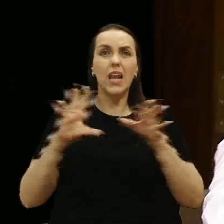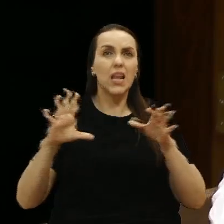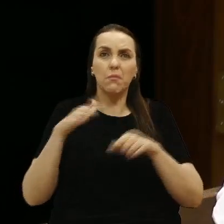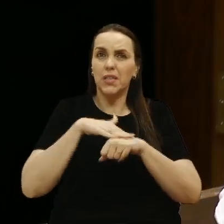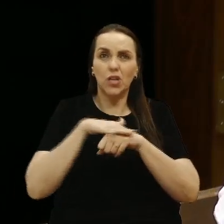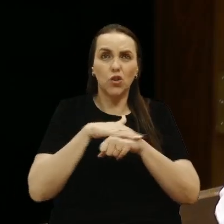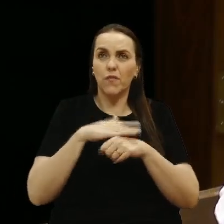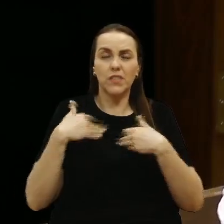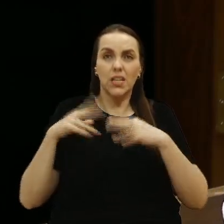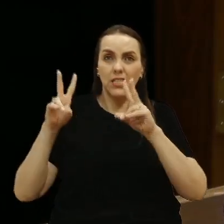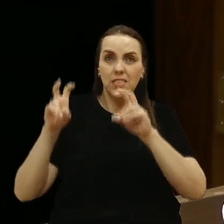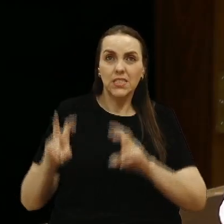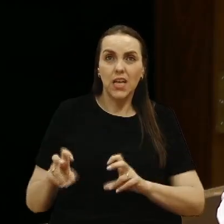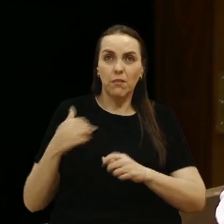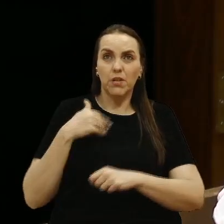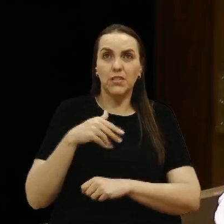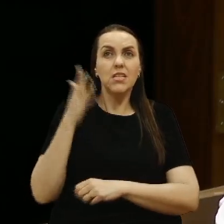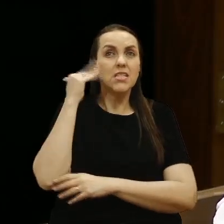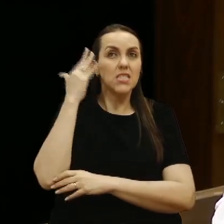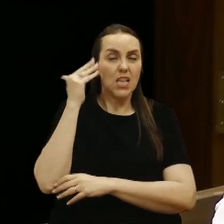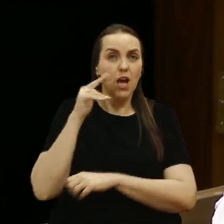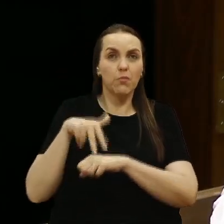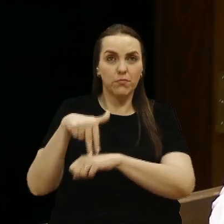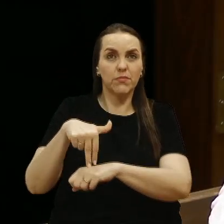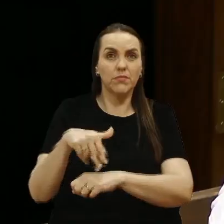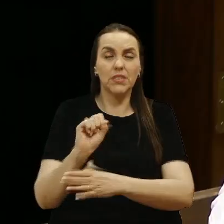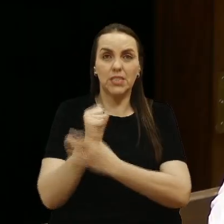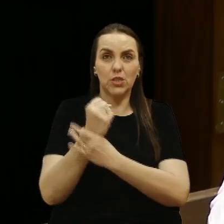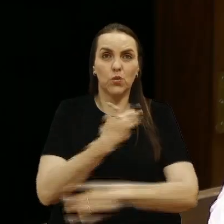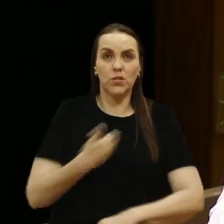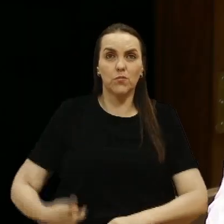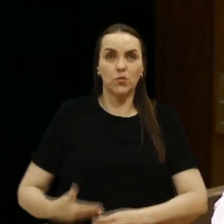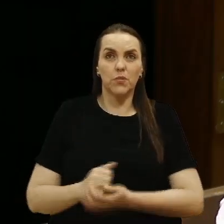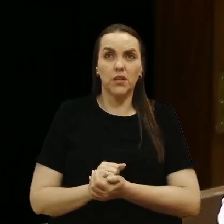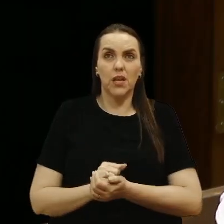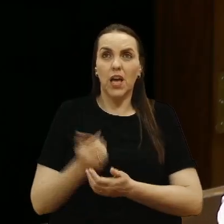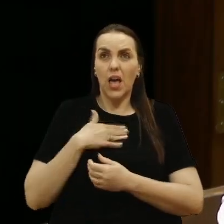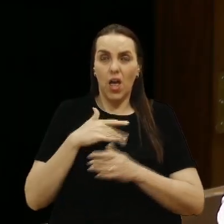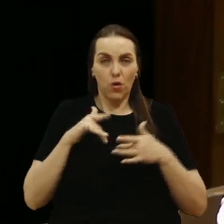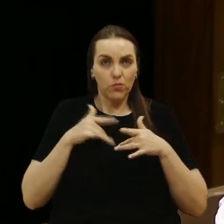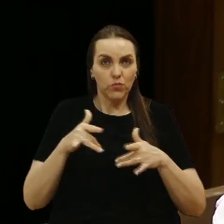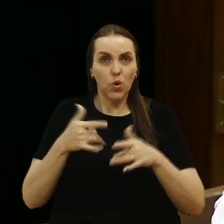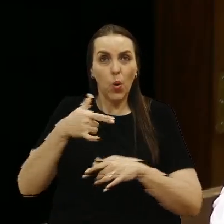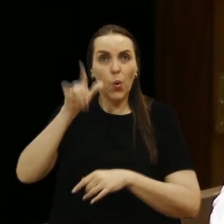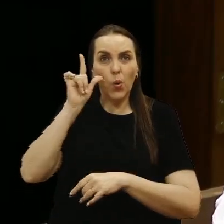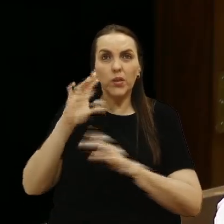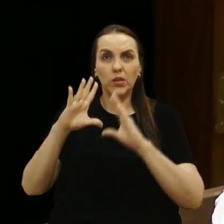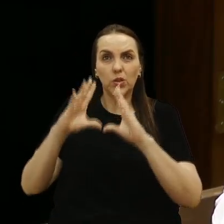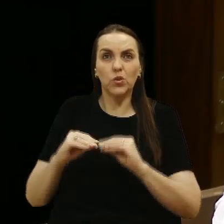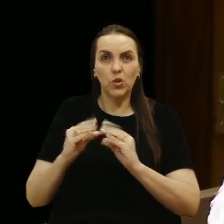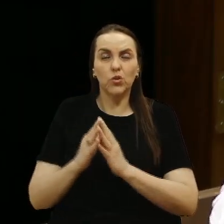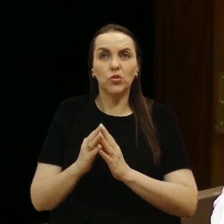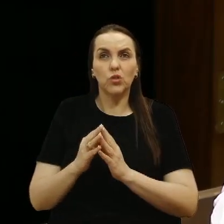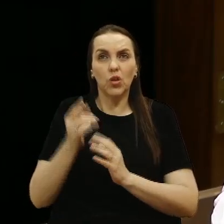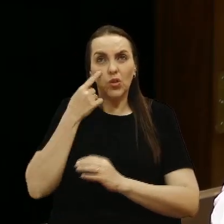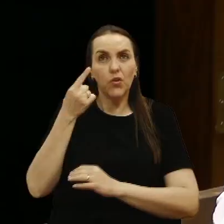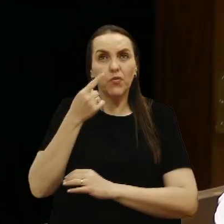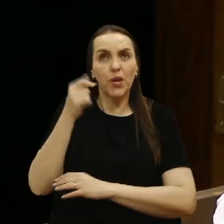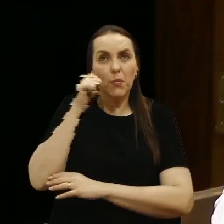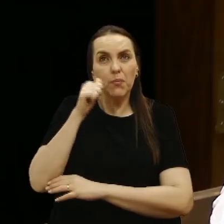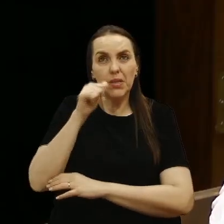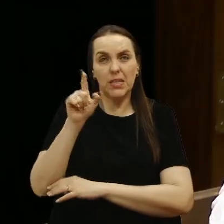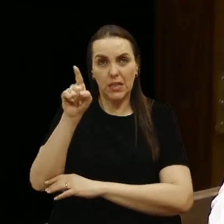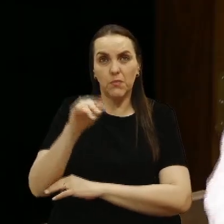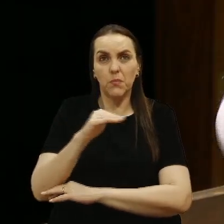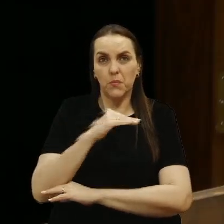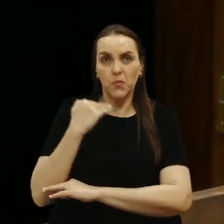quiser sobre esses temas. O senhor sabe a minha posição sobre segurança pública. Eu me solidarizo ontem à noite, quando eu vi a menina que